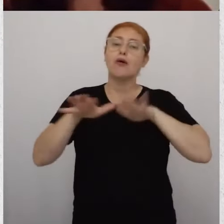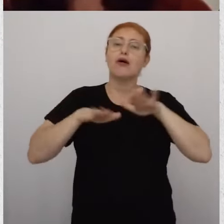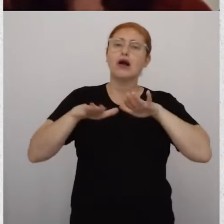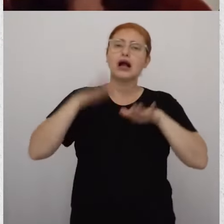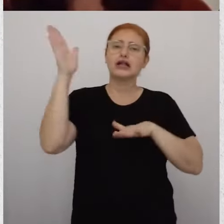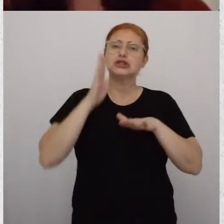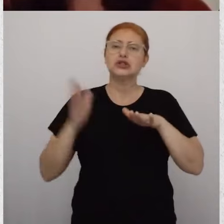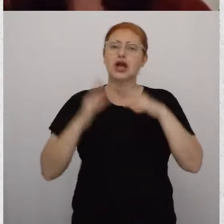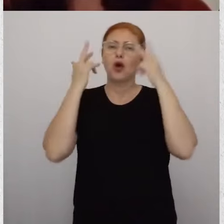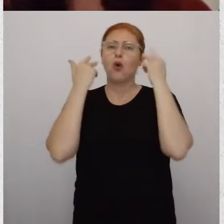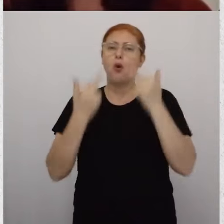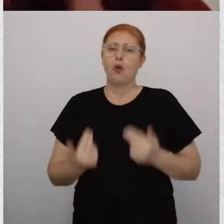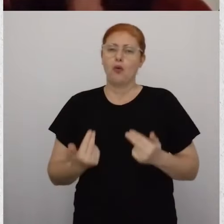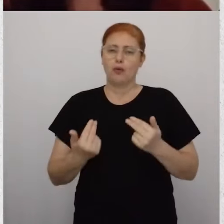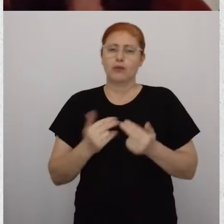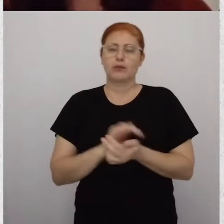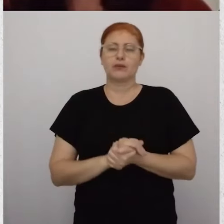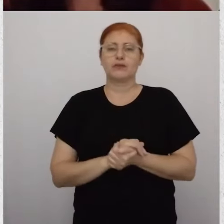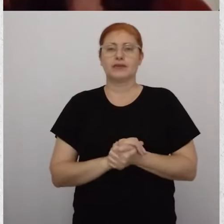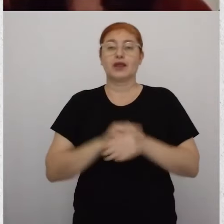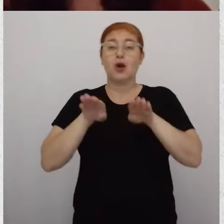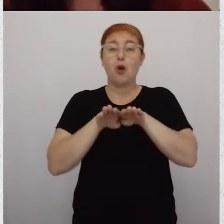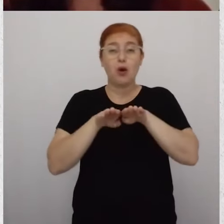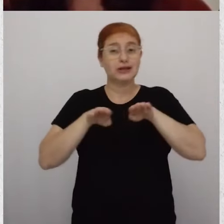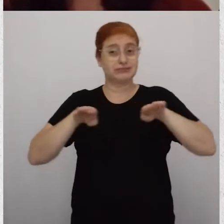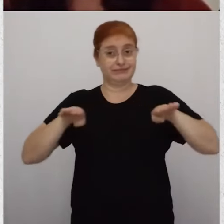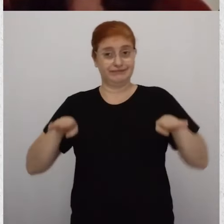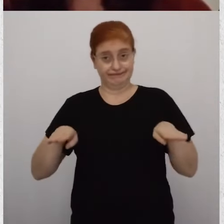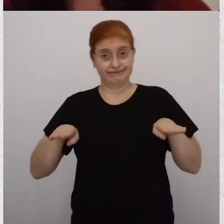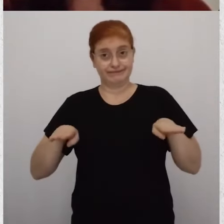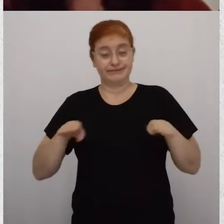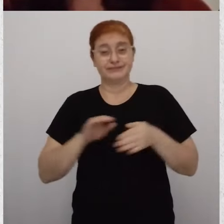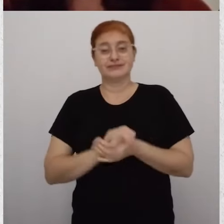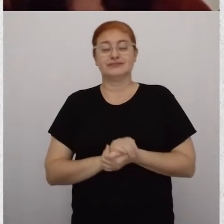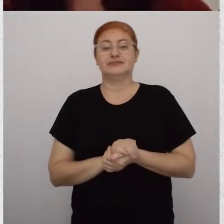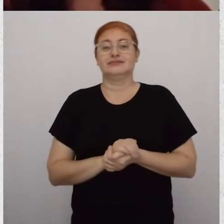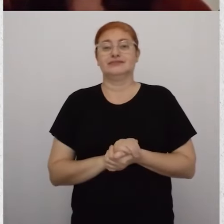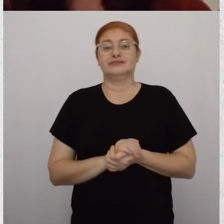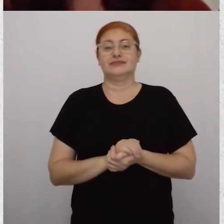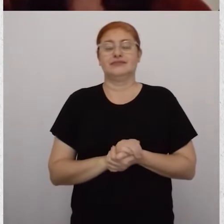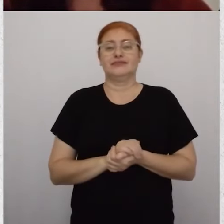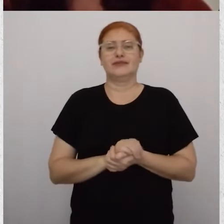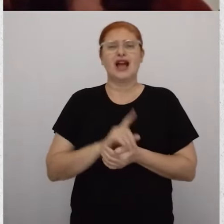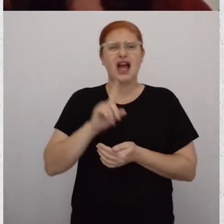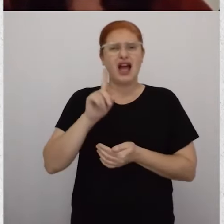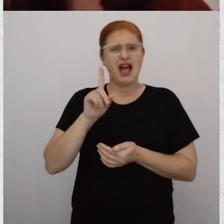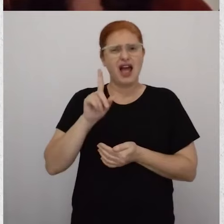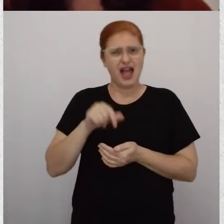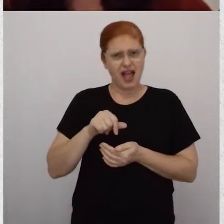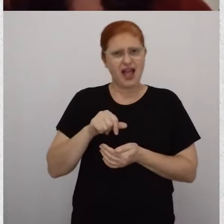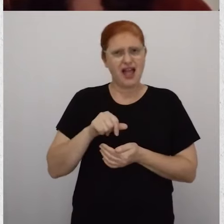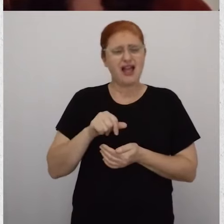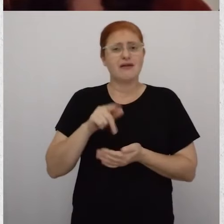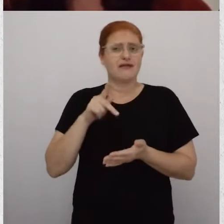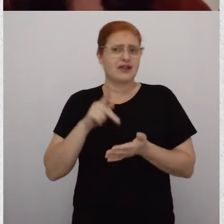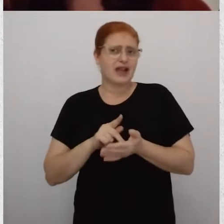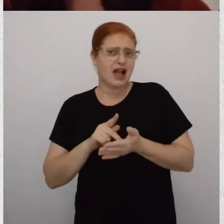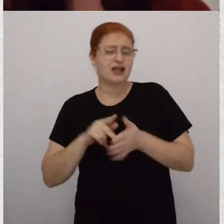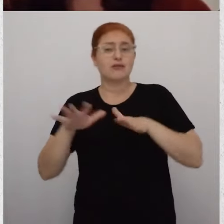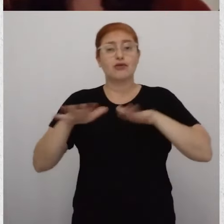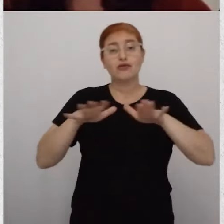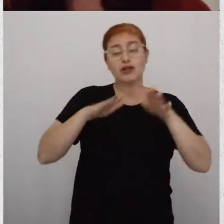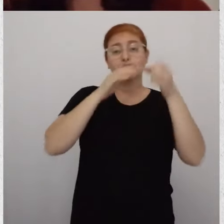nacionais orgânicos e horizontais é uma realidade. Quer dizer, o movimento feminista